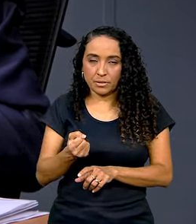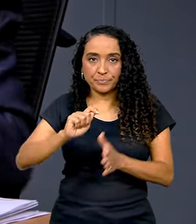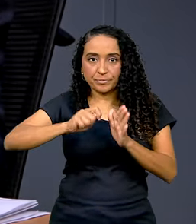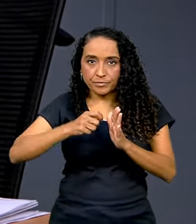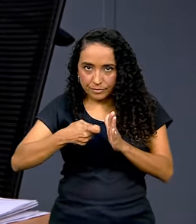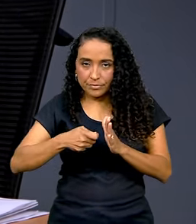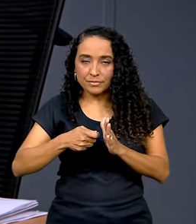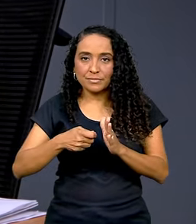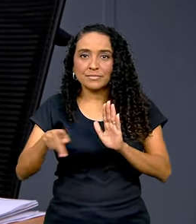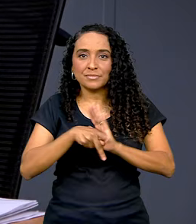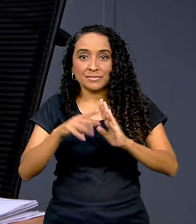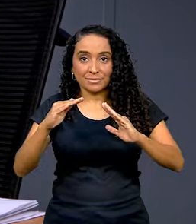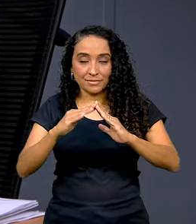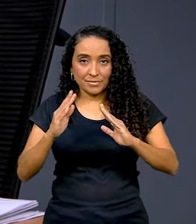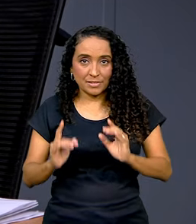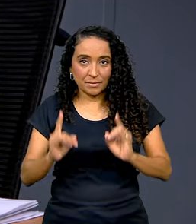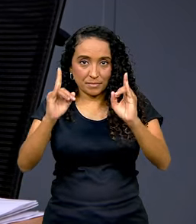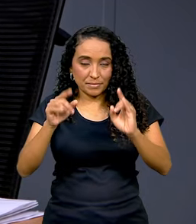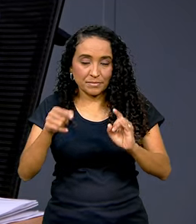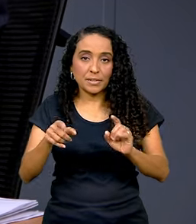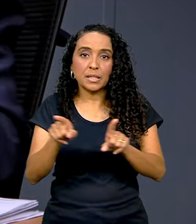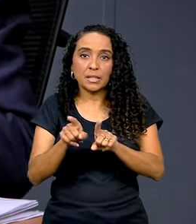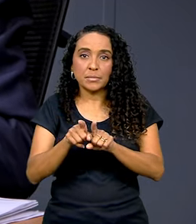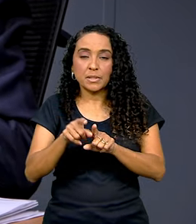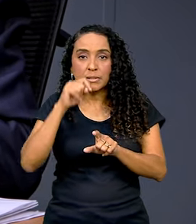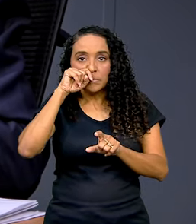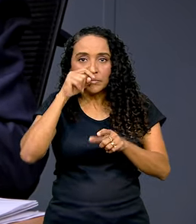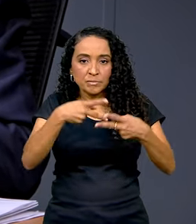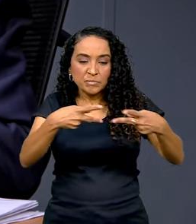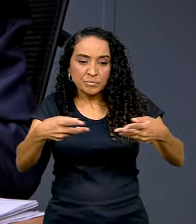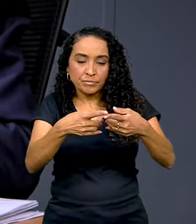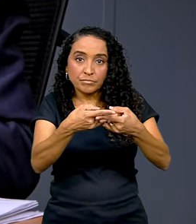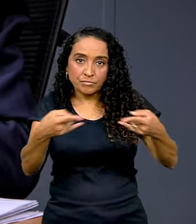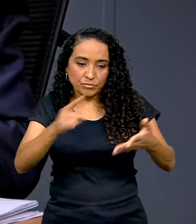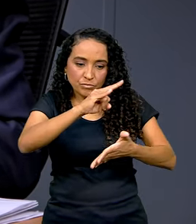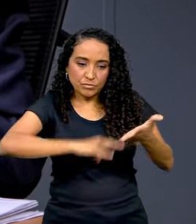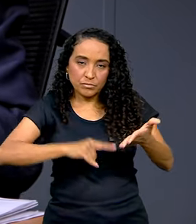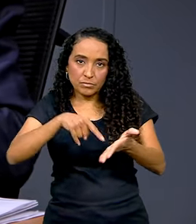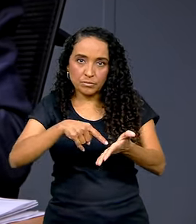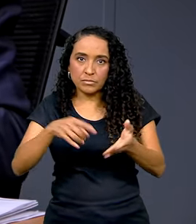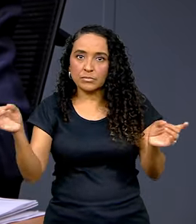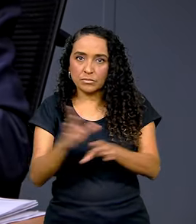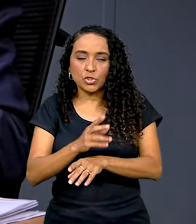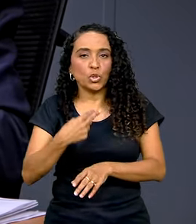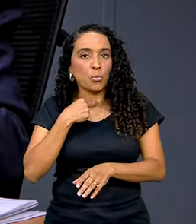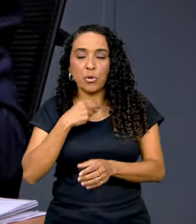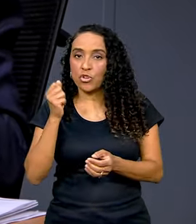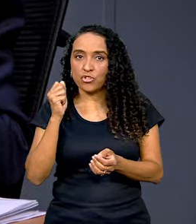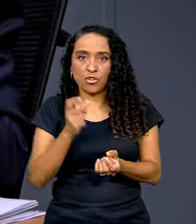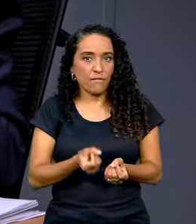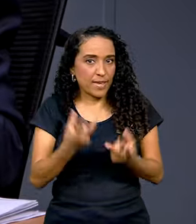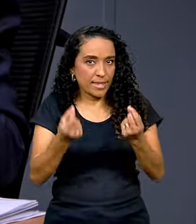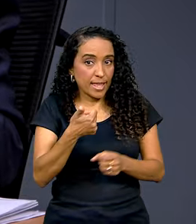ela já recebe a chave do apartamento e recebe o comprovante de quitação não pode vender por